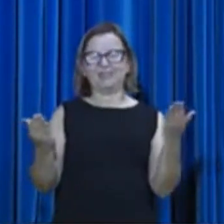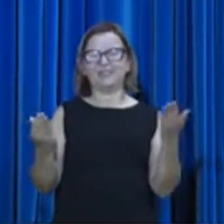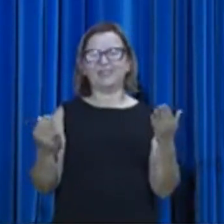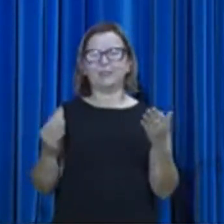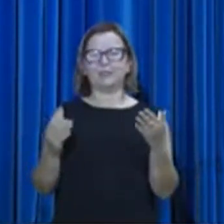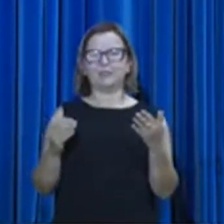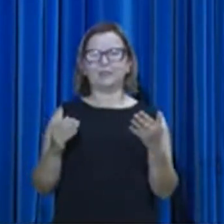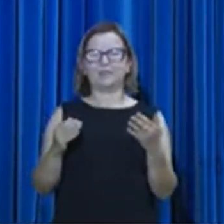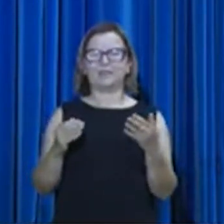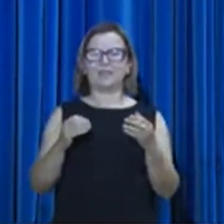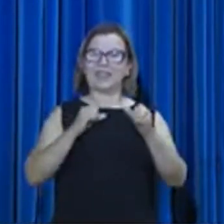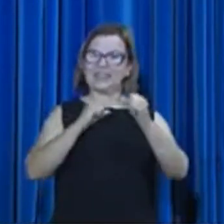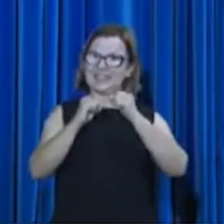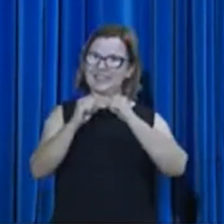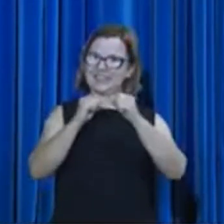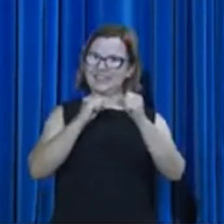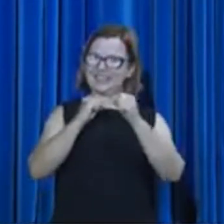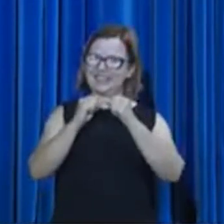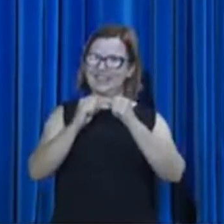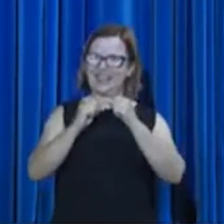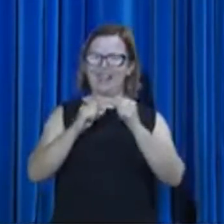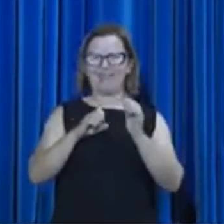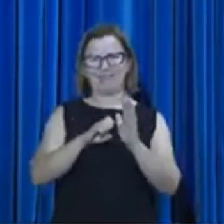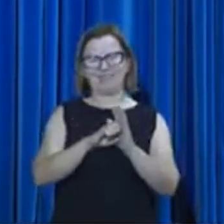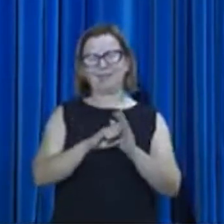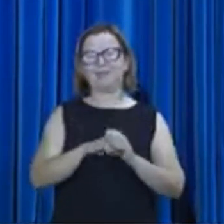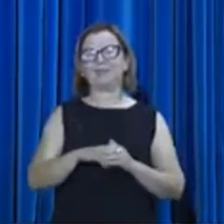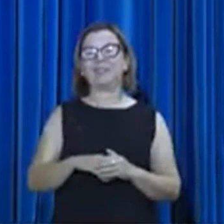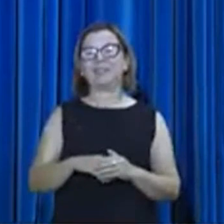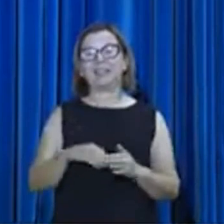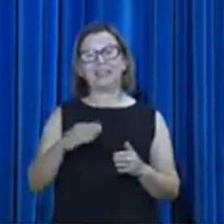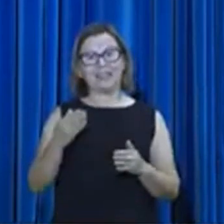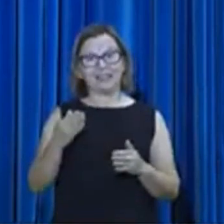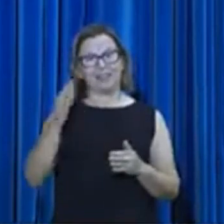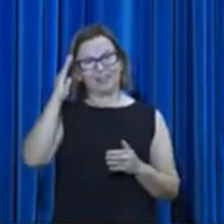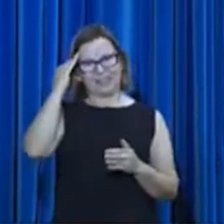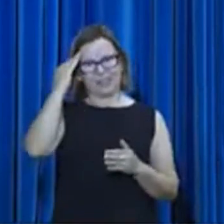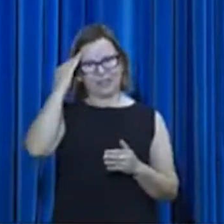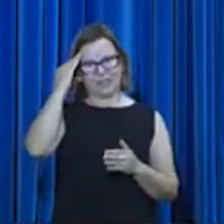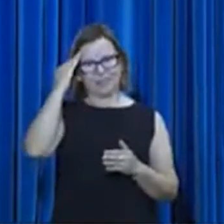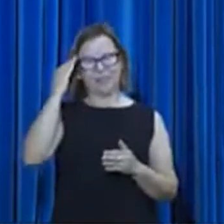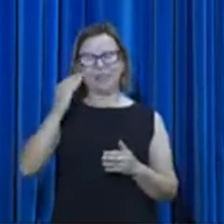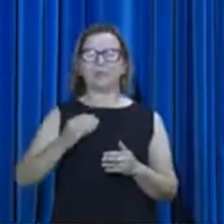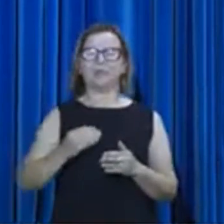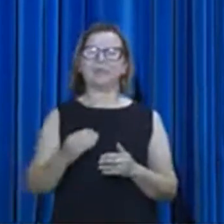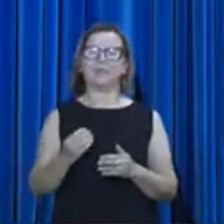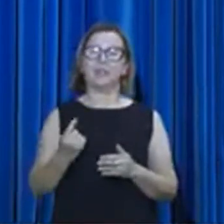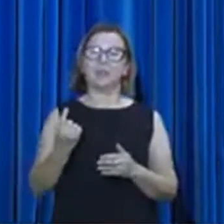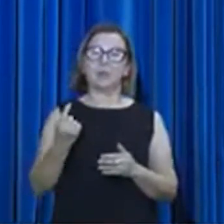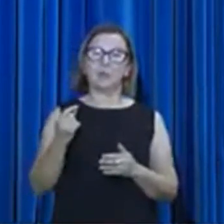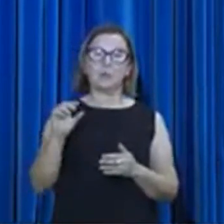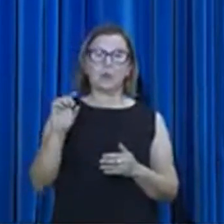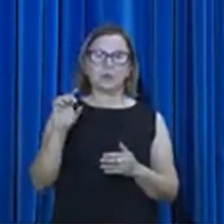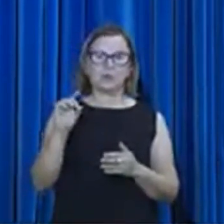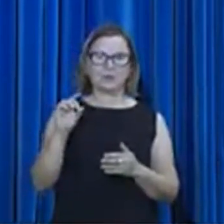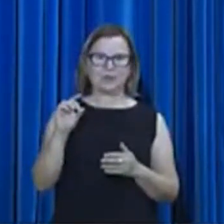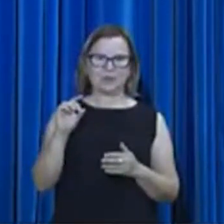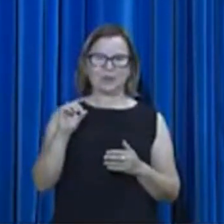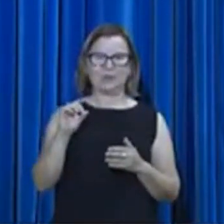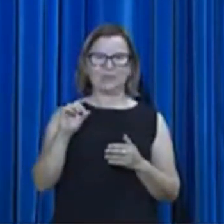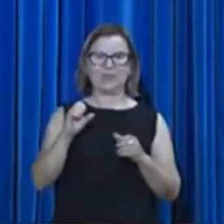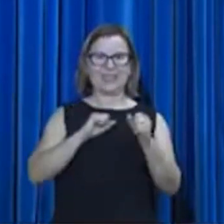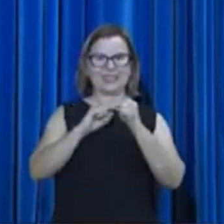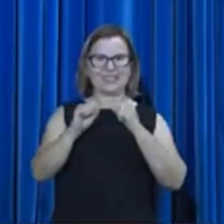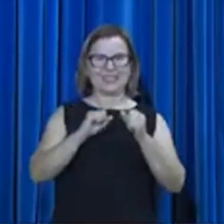que salmos. Então a gente entende que é o livro de Salmos, mas quando nós estamos falando de um salmo, então nós falamos no singular, é o